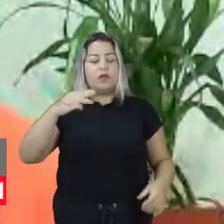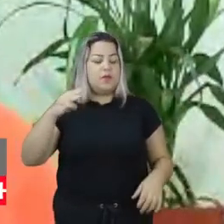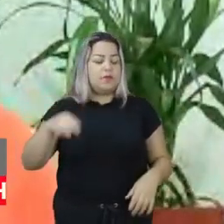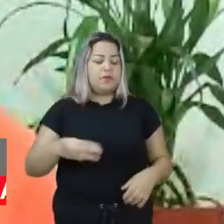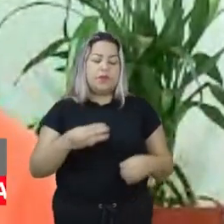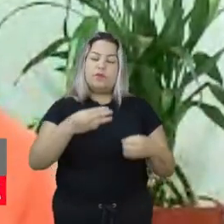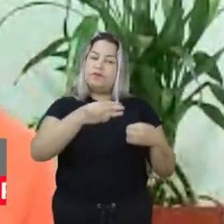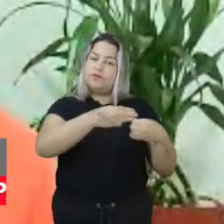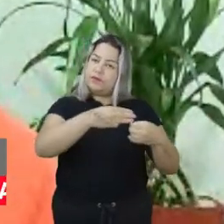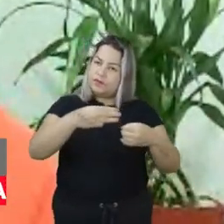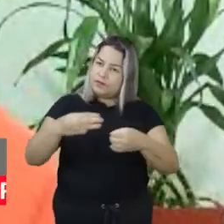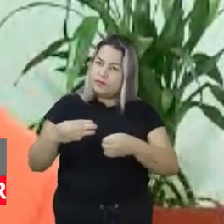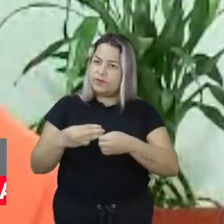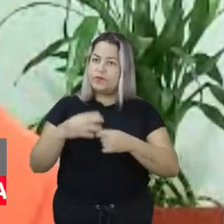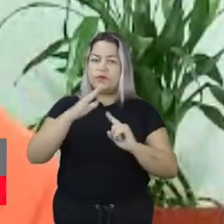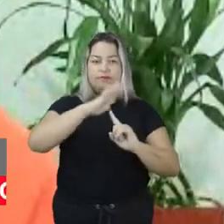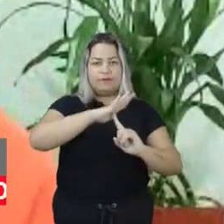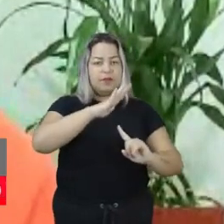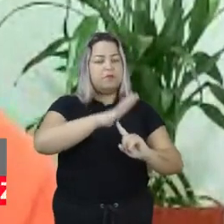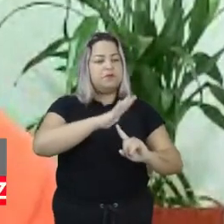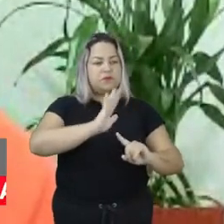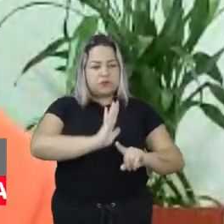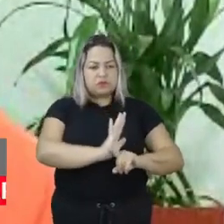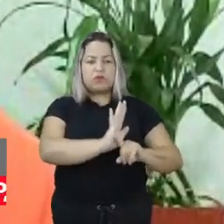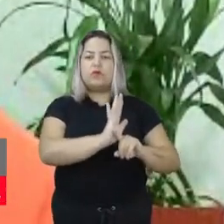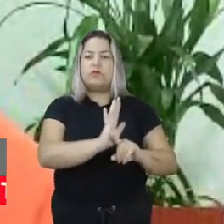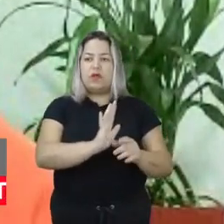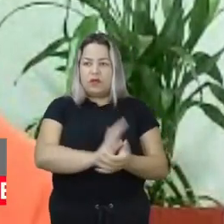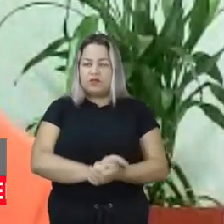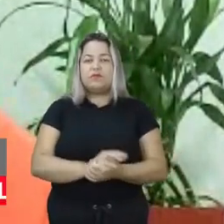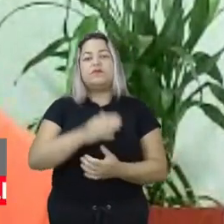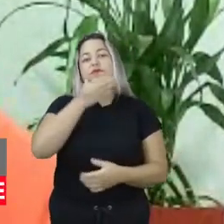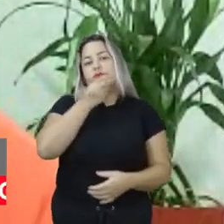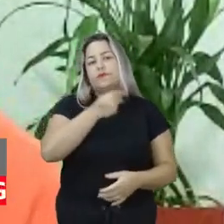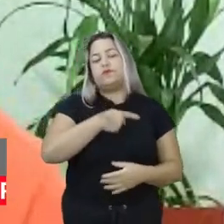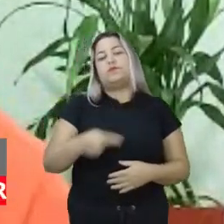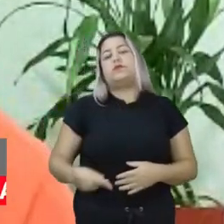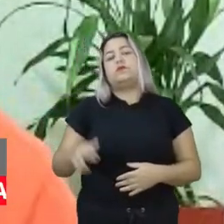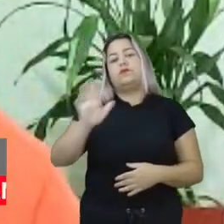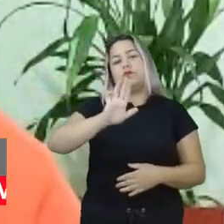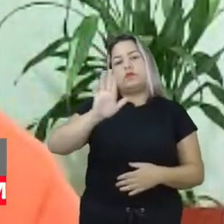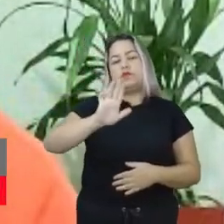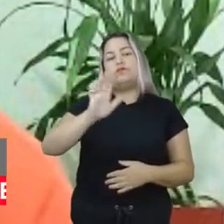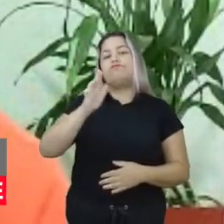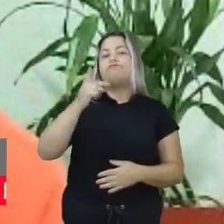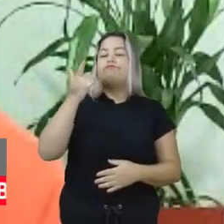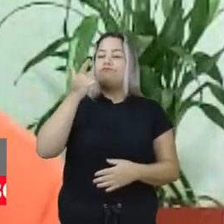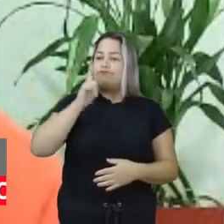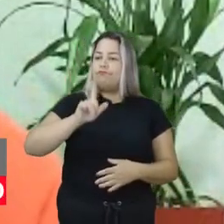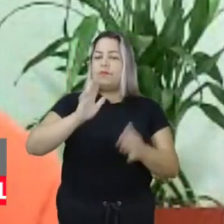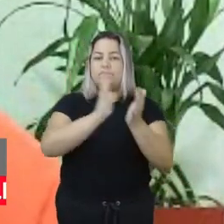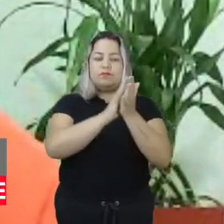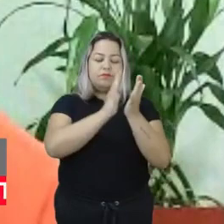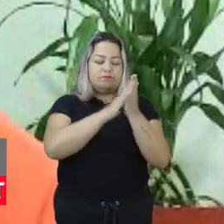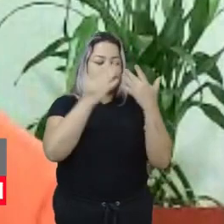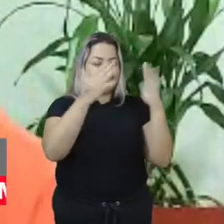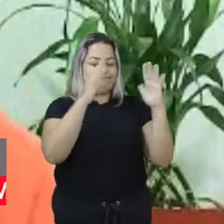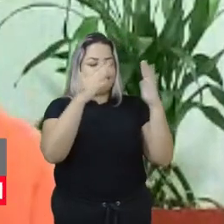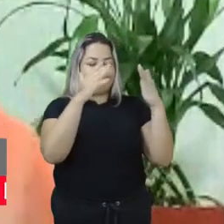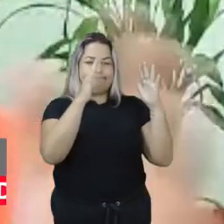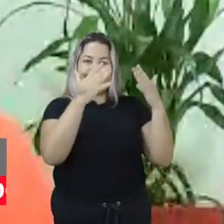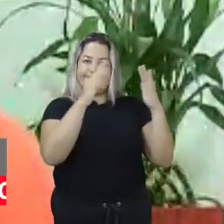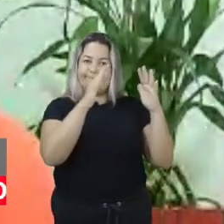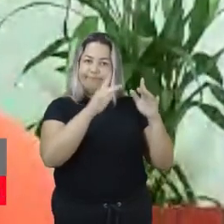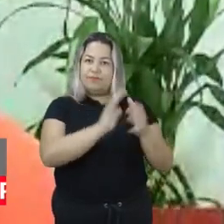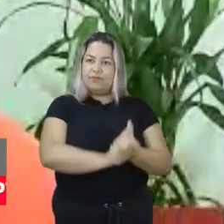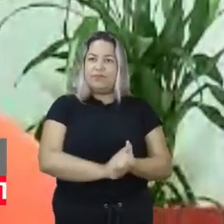antes. Então o Paraná está muito bem contemplado. E o presidente Lula, mais uma vez, né, parabéns a ele por esse espírito republicano, que